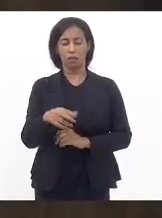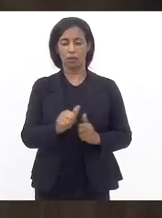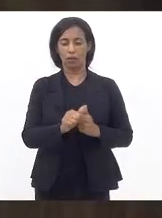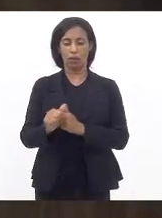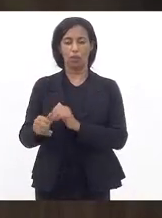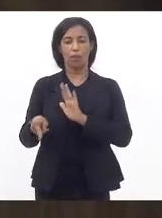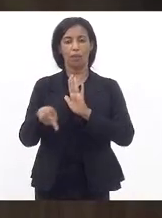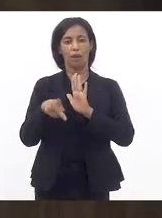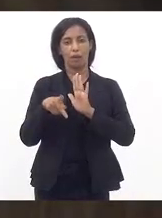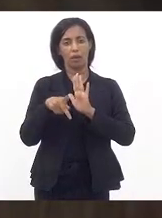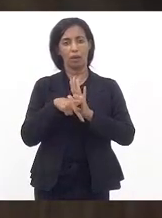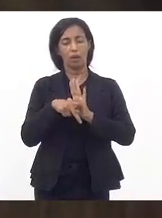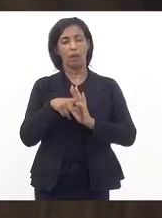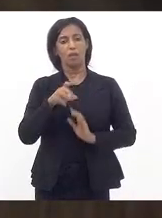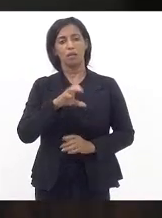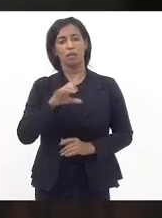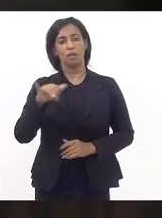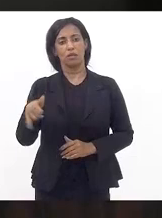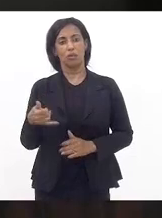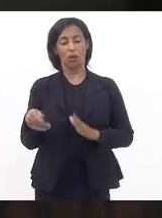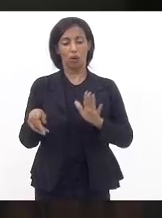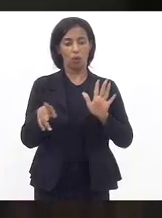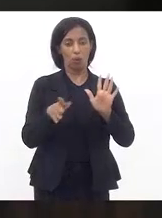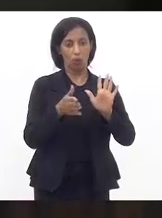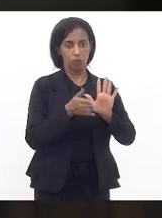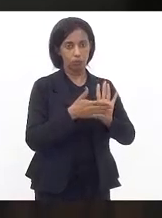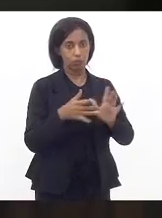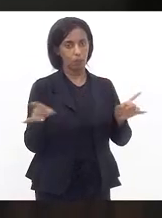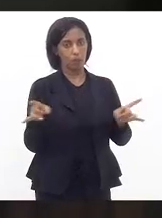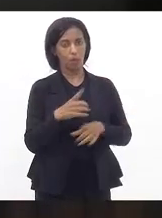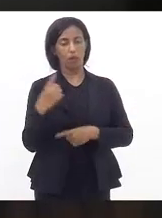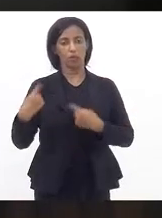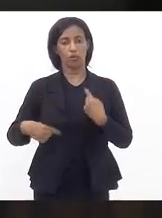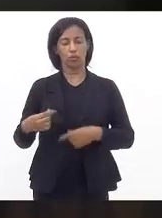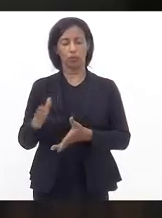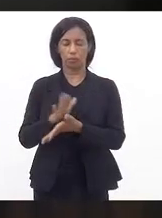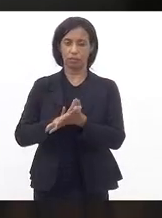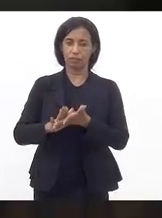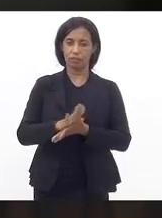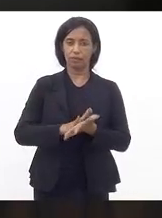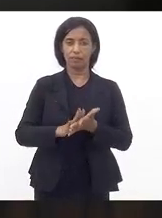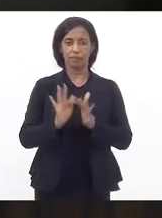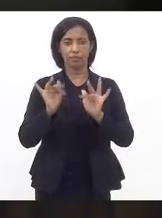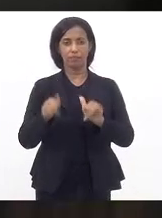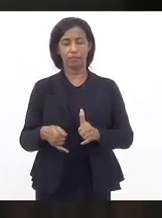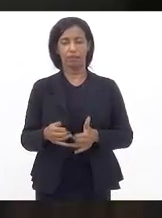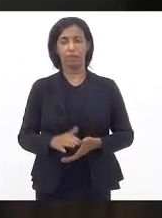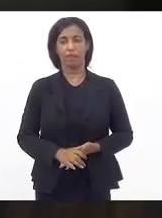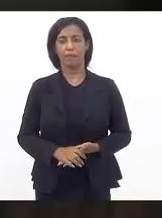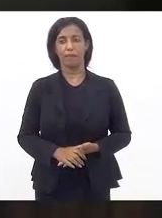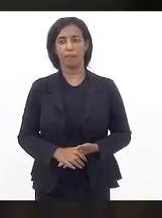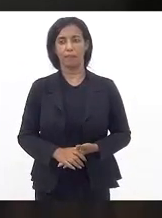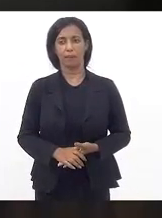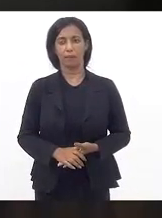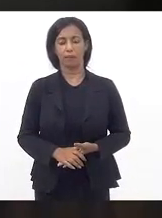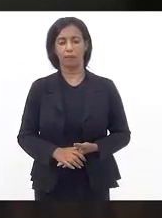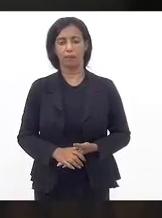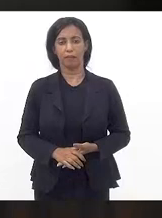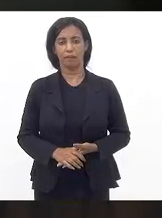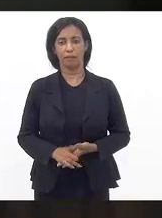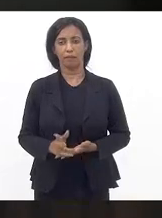acompanha o parecer da ccj presidente Qual os pareceres emitidos em discussão na vendo que querem discutir encerrada a discussão